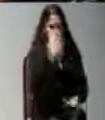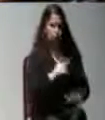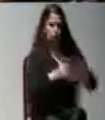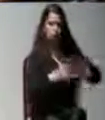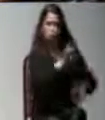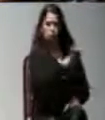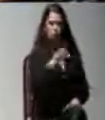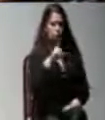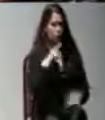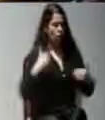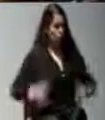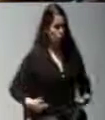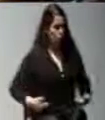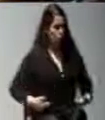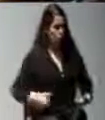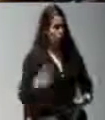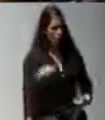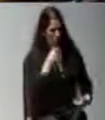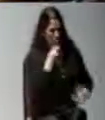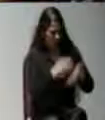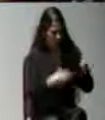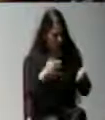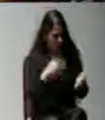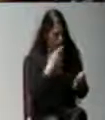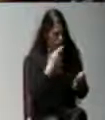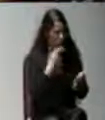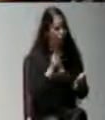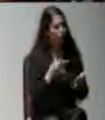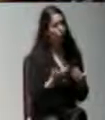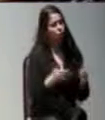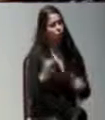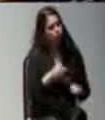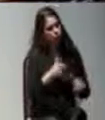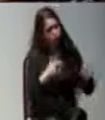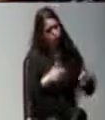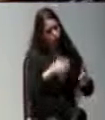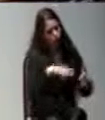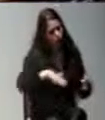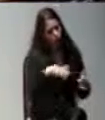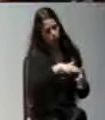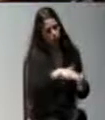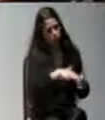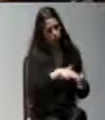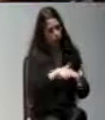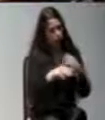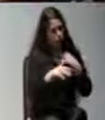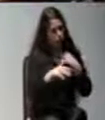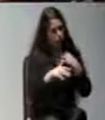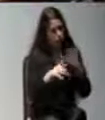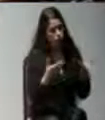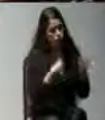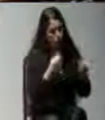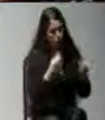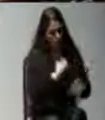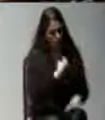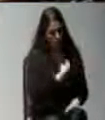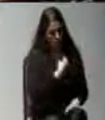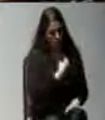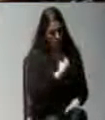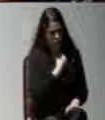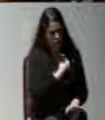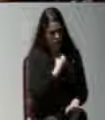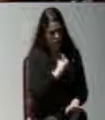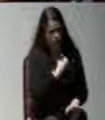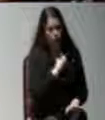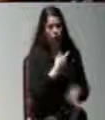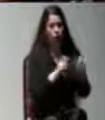de Butler abre um novo espaço de reconhecimento do indivíduo, a distância do liberalismo. As reivindicações de autonomia